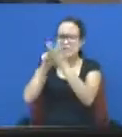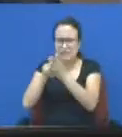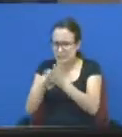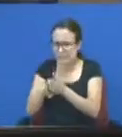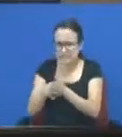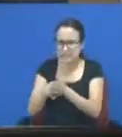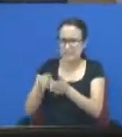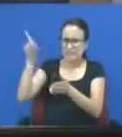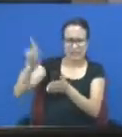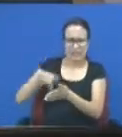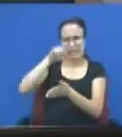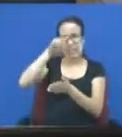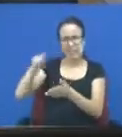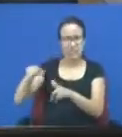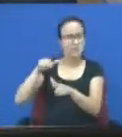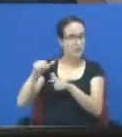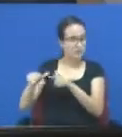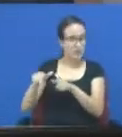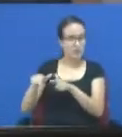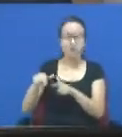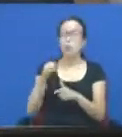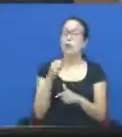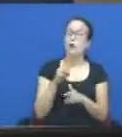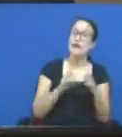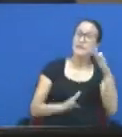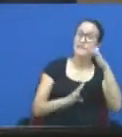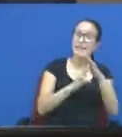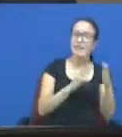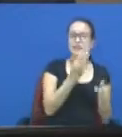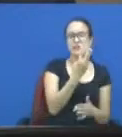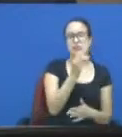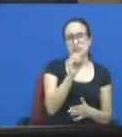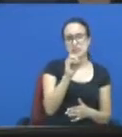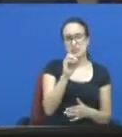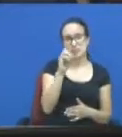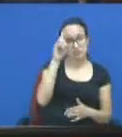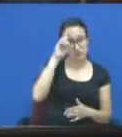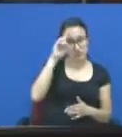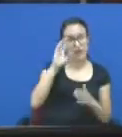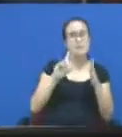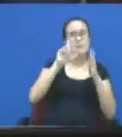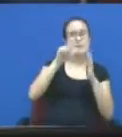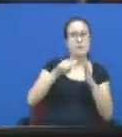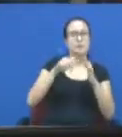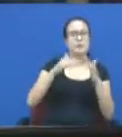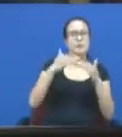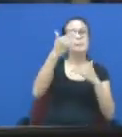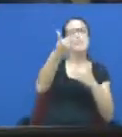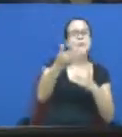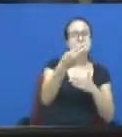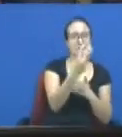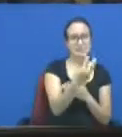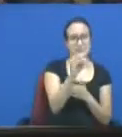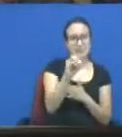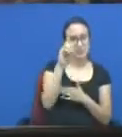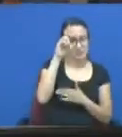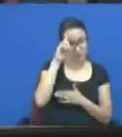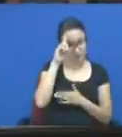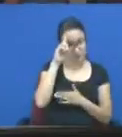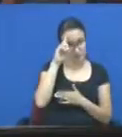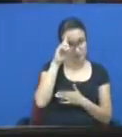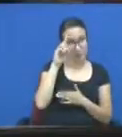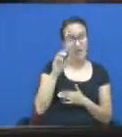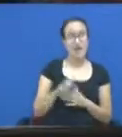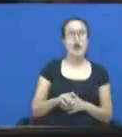dias, prorrogável por mais 30. O prazo é de 90 dias, apenas e tão somente quando a comissão decidir pela